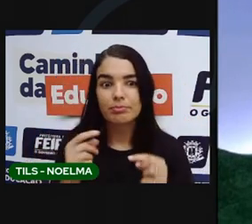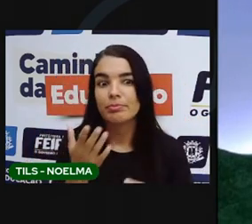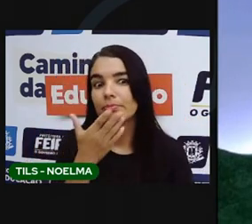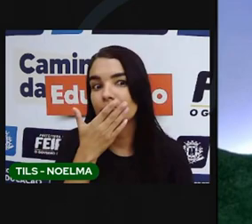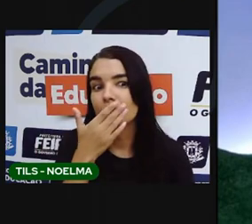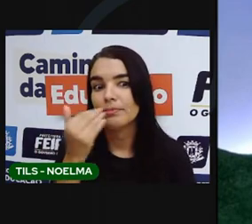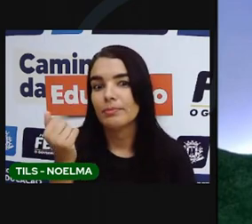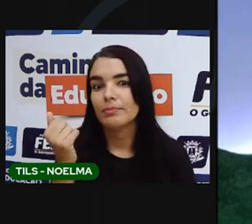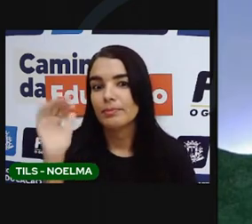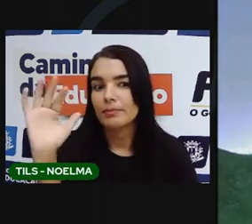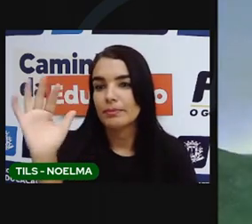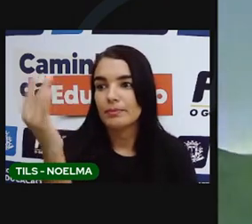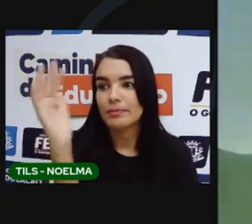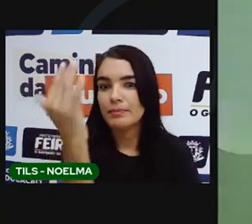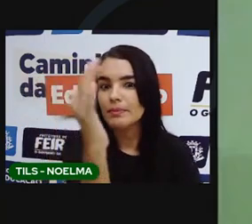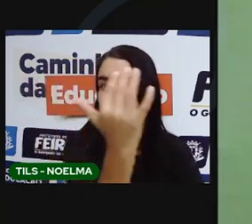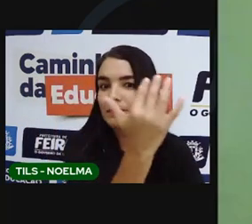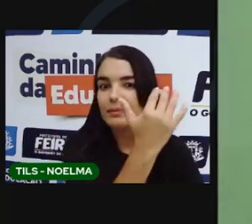Flora